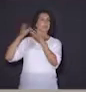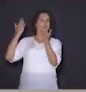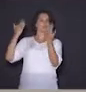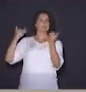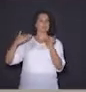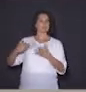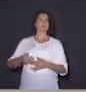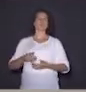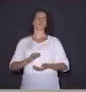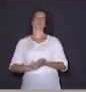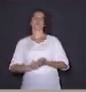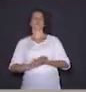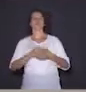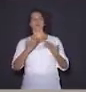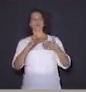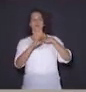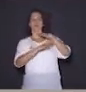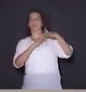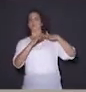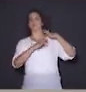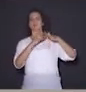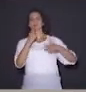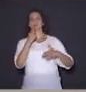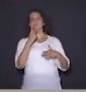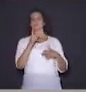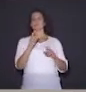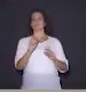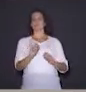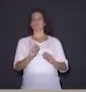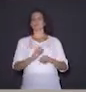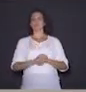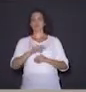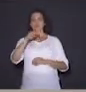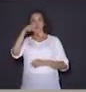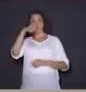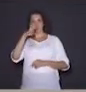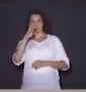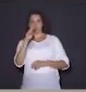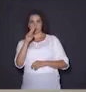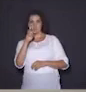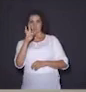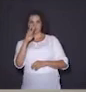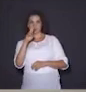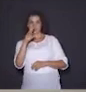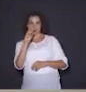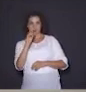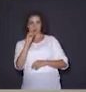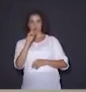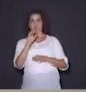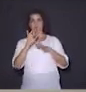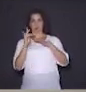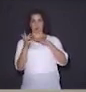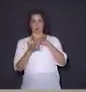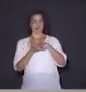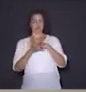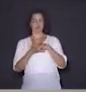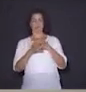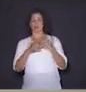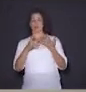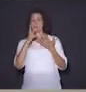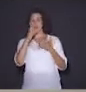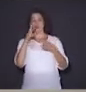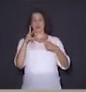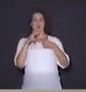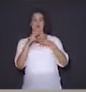internet as operadoras diziam por exemplo que a neutralidade da rede impedia o acesso à internet no país porque as operadoras